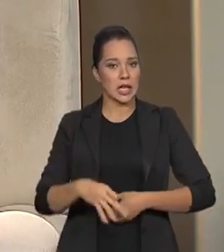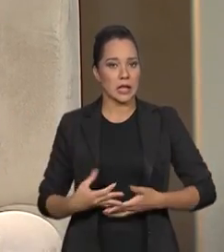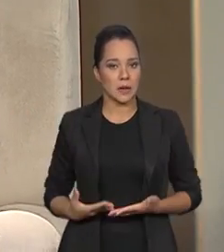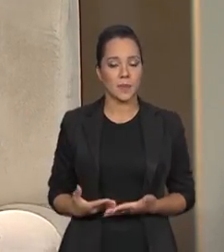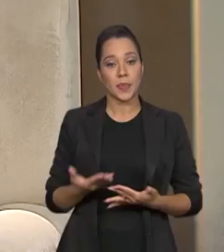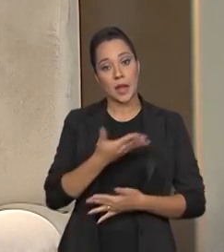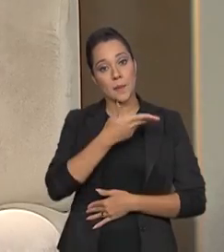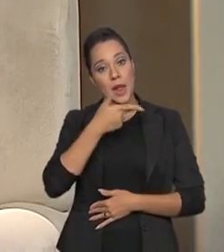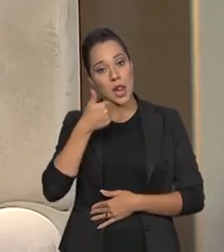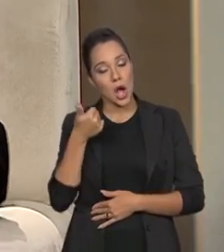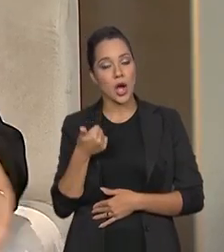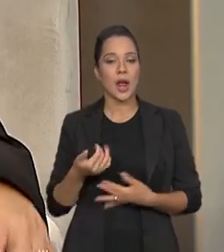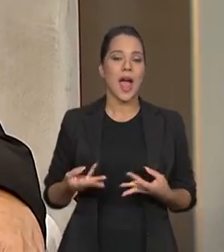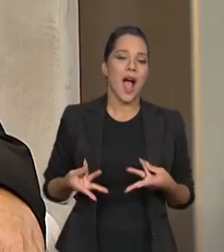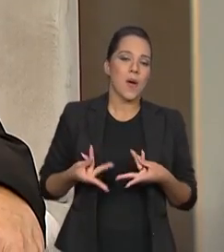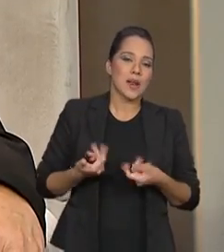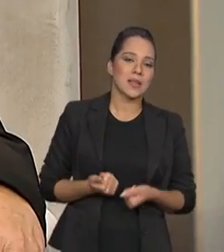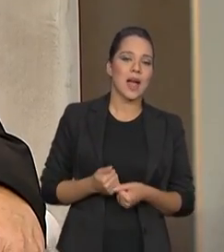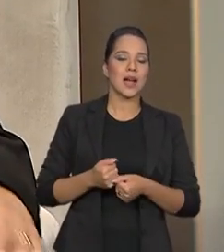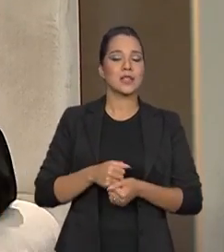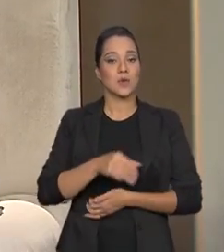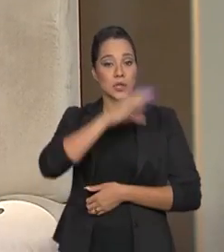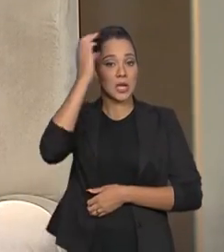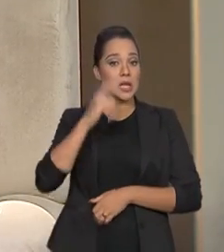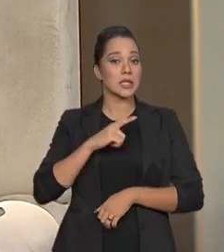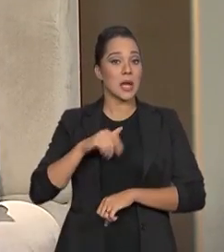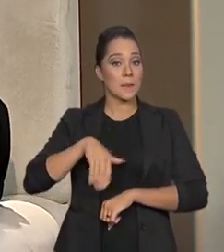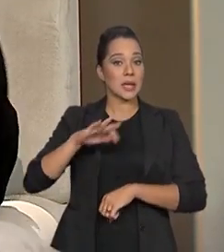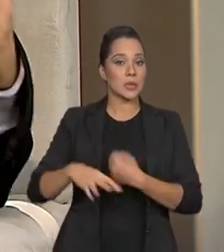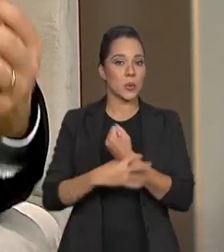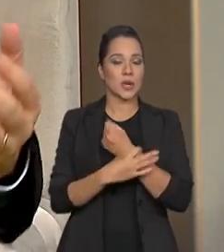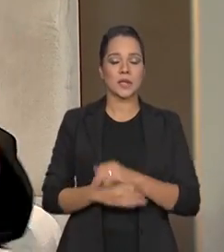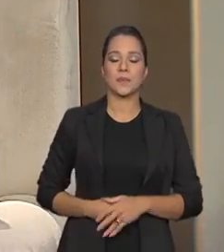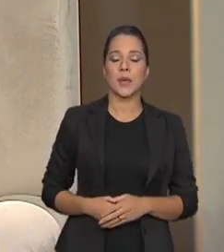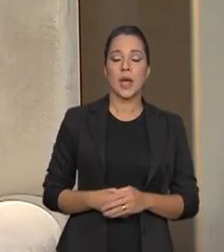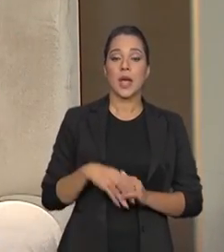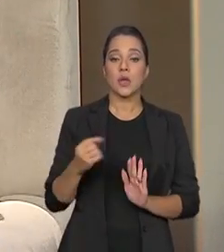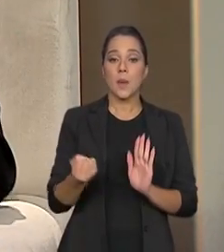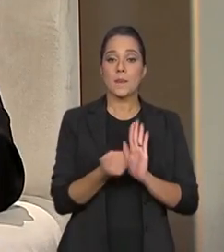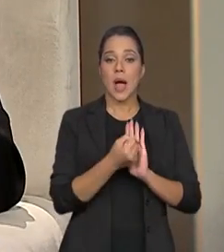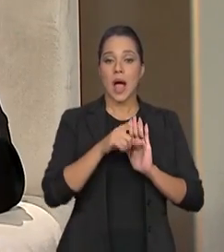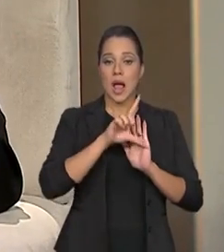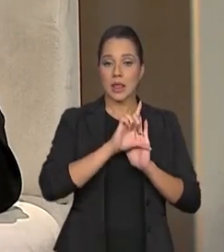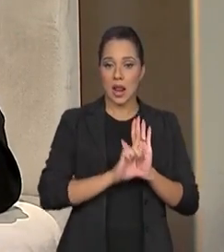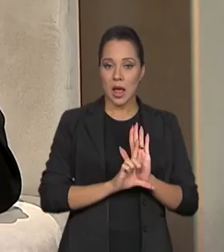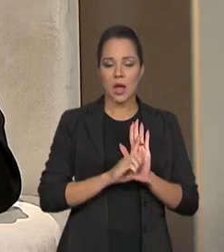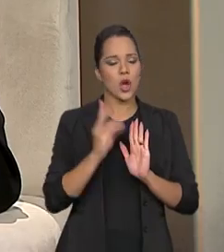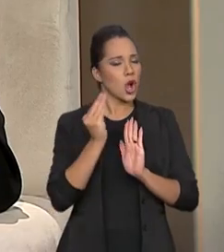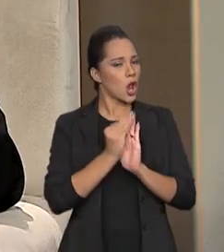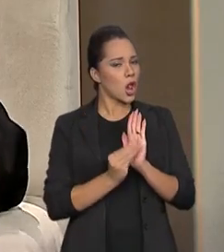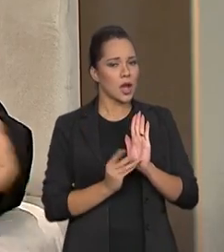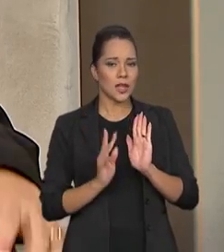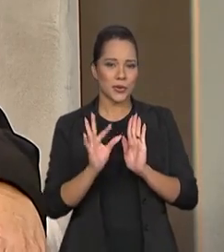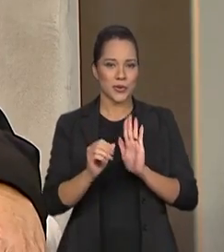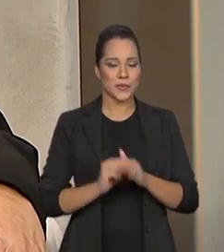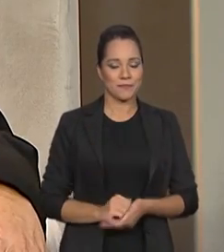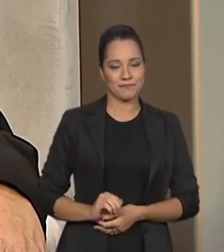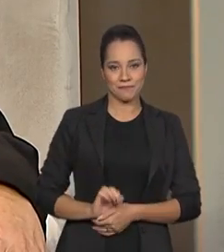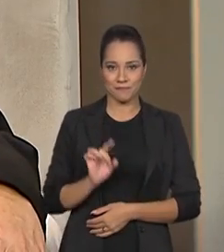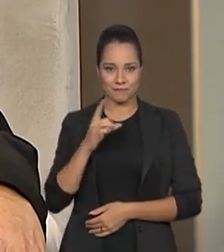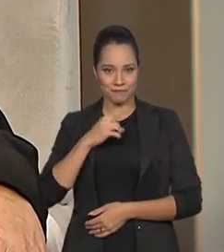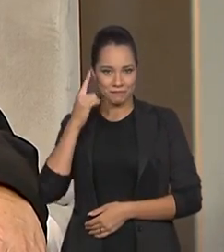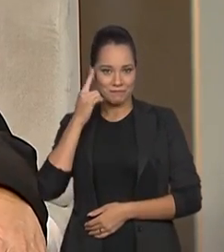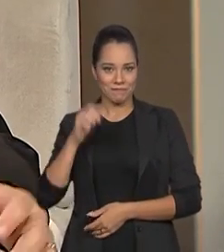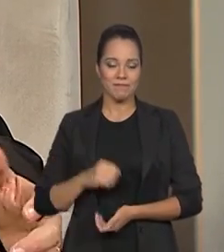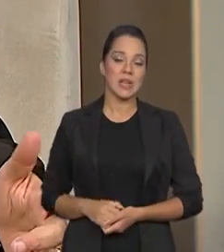que melhora a qualidade que dê segurança para os consumidores então o modelo regulatório ele incorpora tudo isso só para ter uma ideia